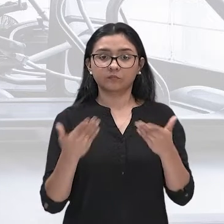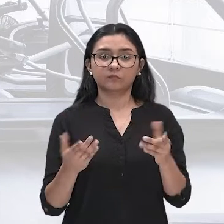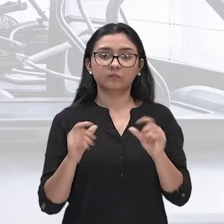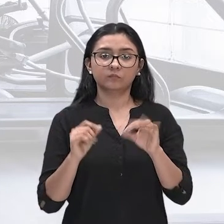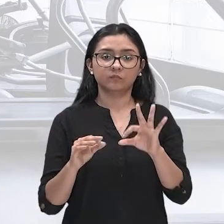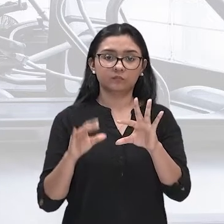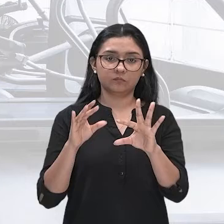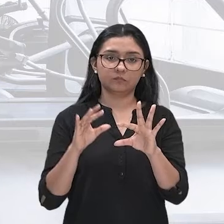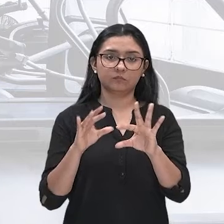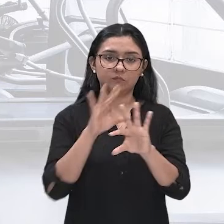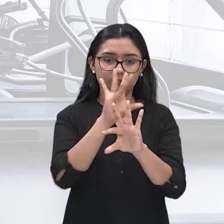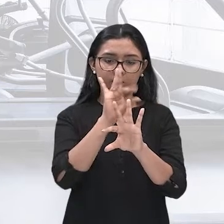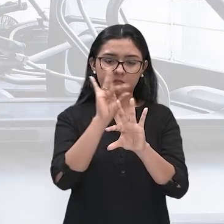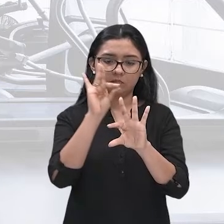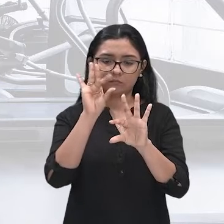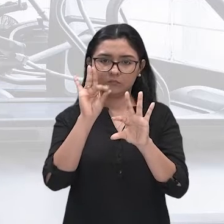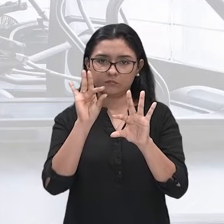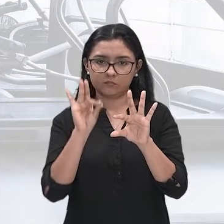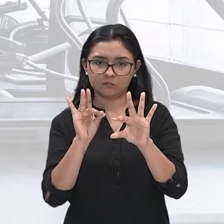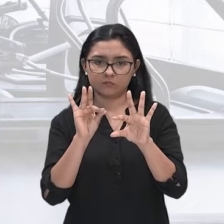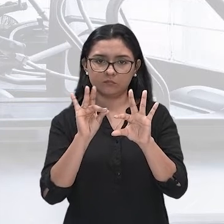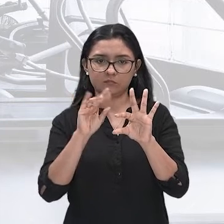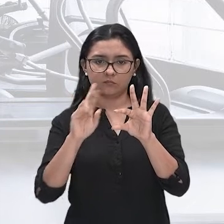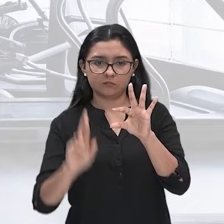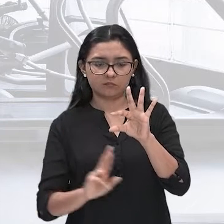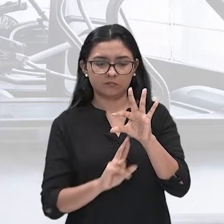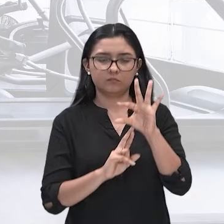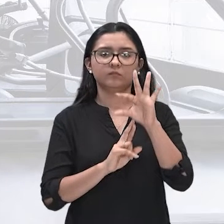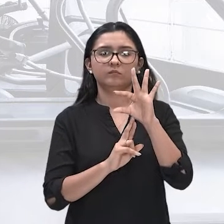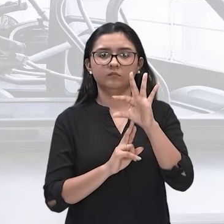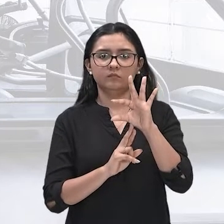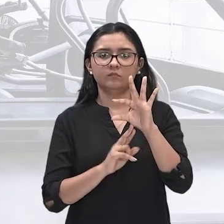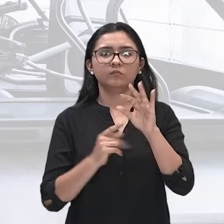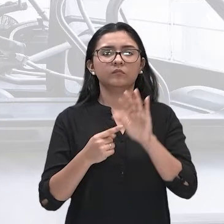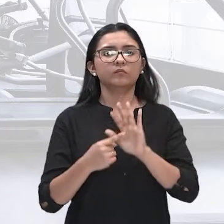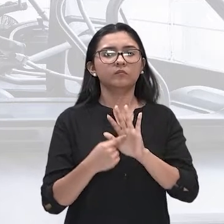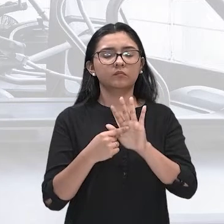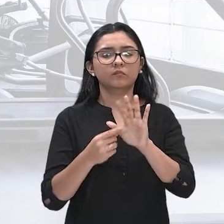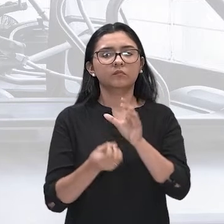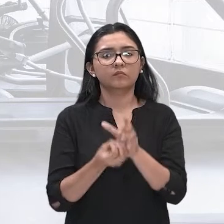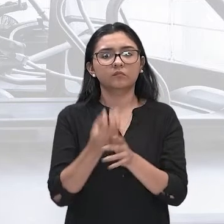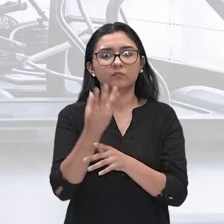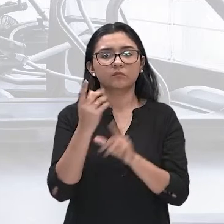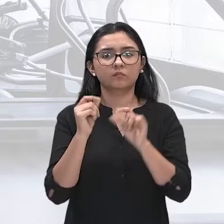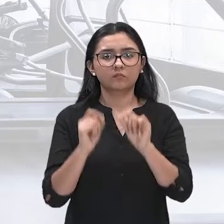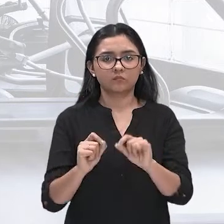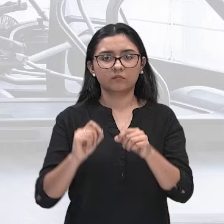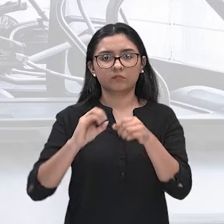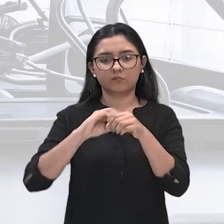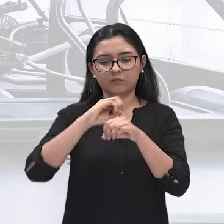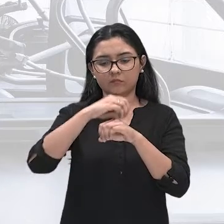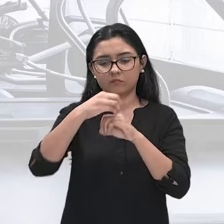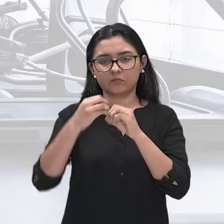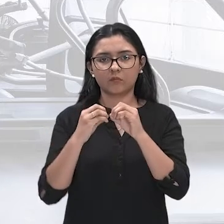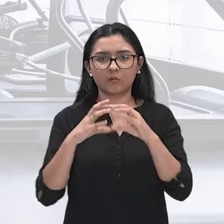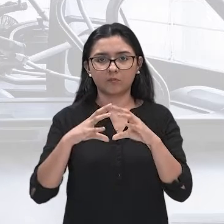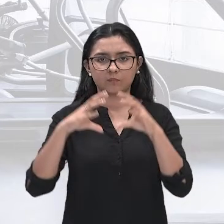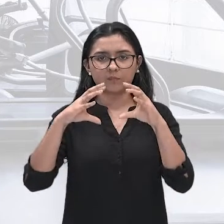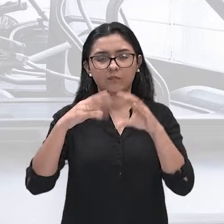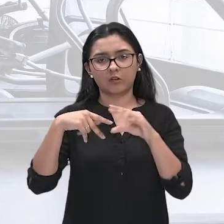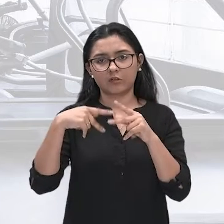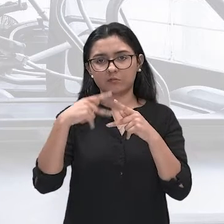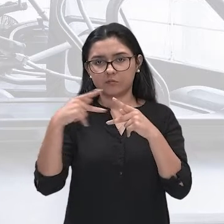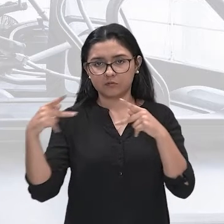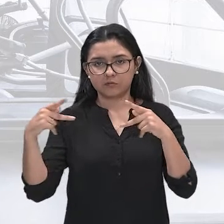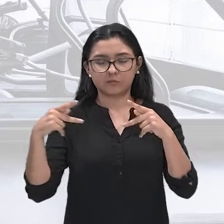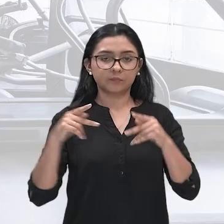monômeros, são essas partículas menorzinhas que dão origem a essas macromoléculas que são as proteínas, tá bom? Mas